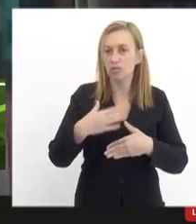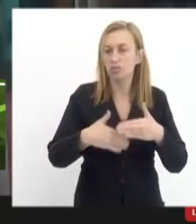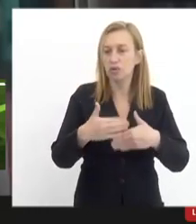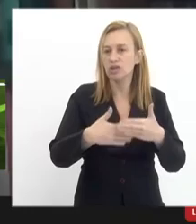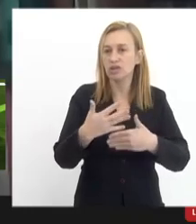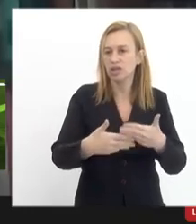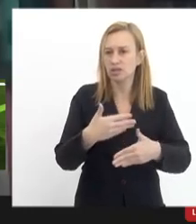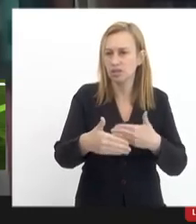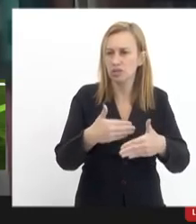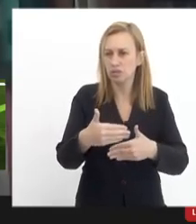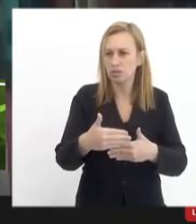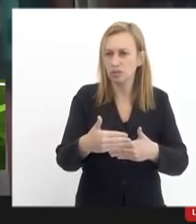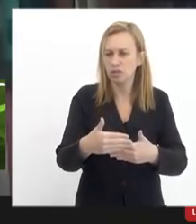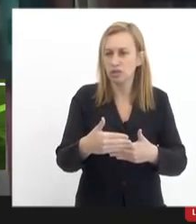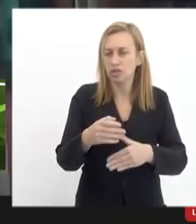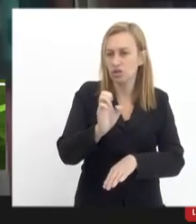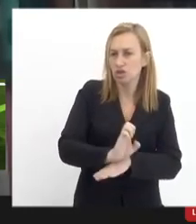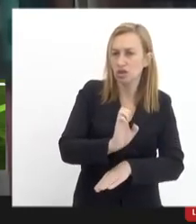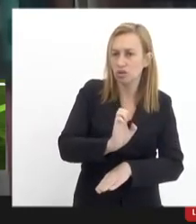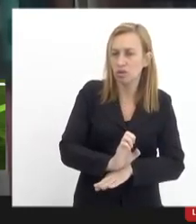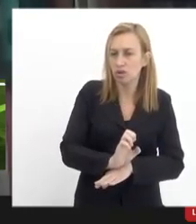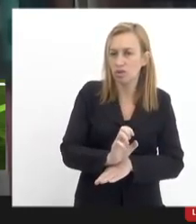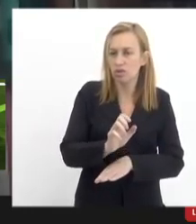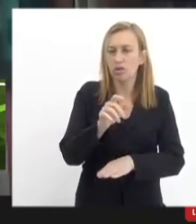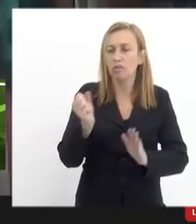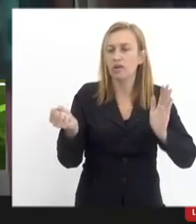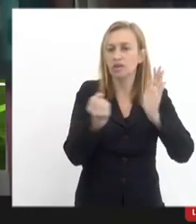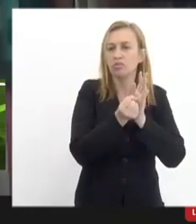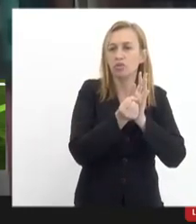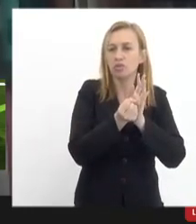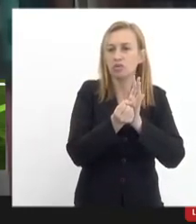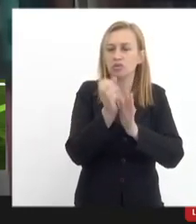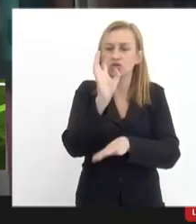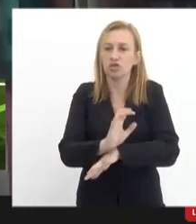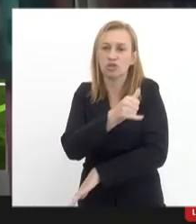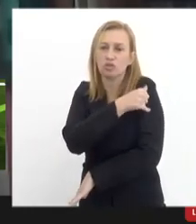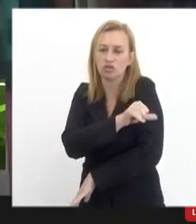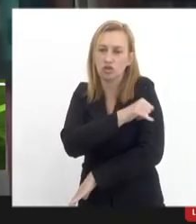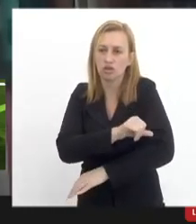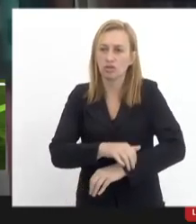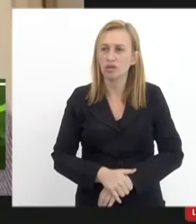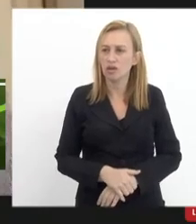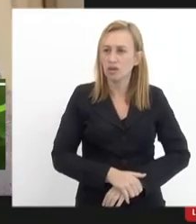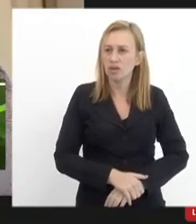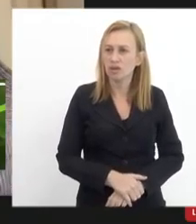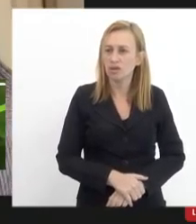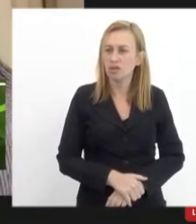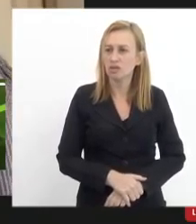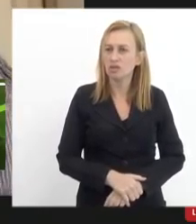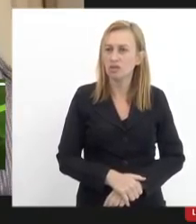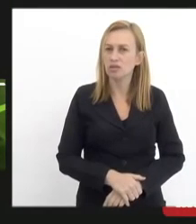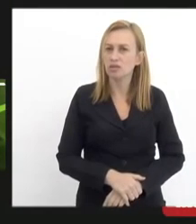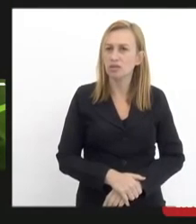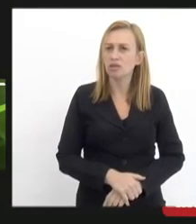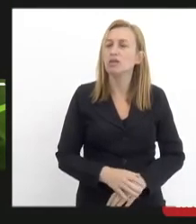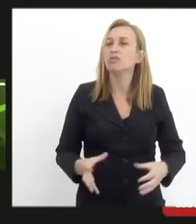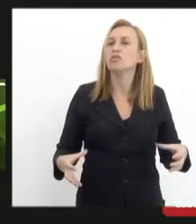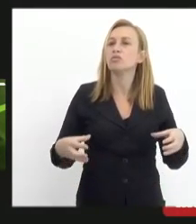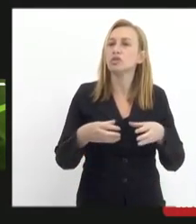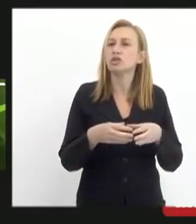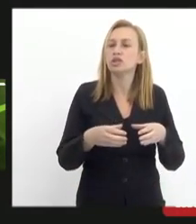registro do patrimônio material no Estado do Rio de Janeiro. E esta Comissão de